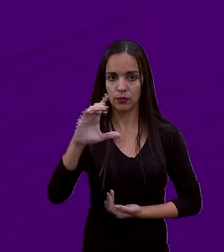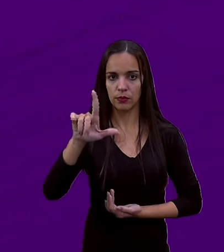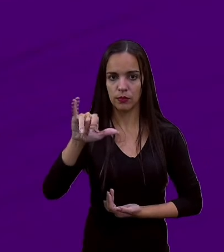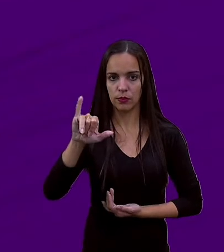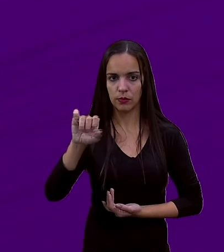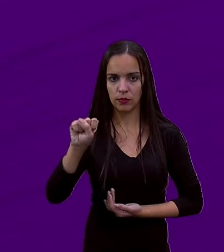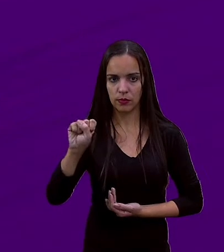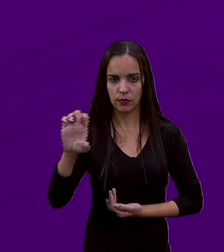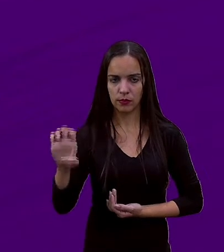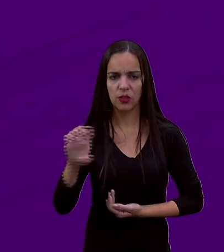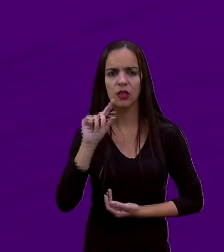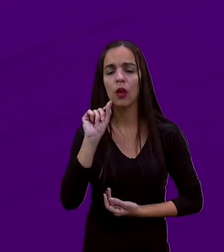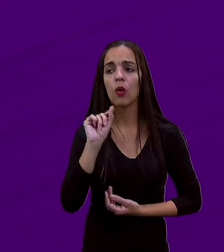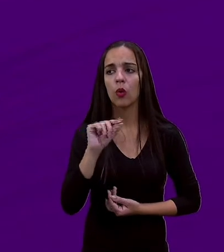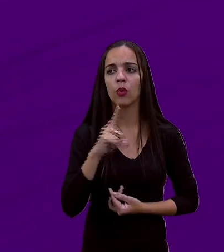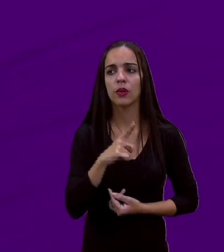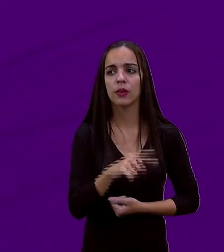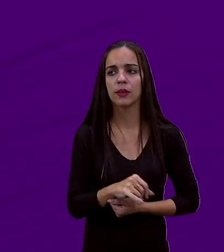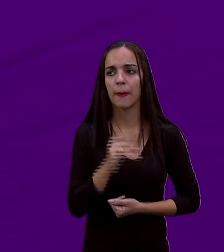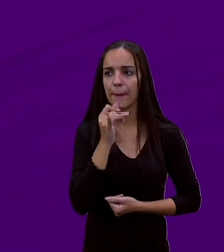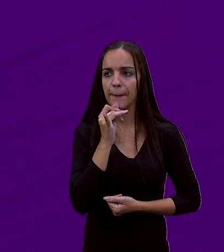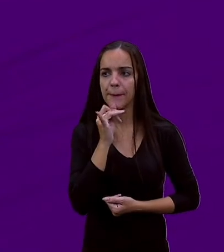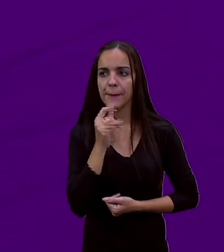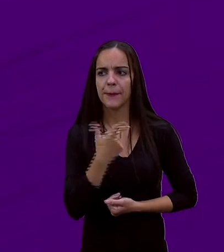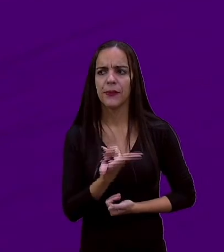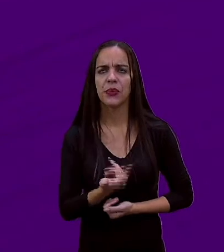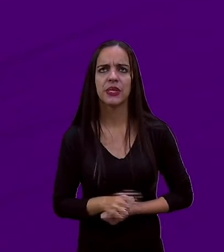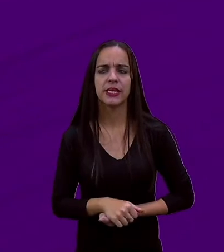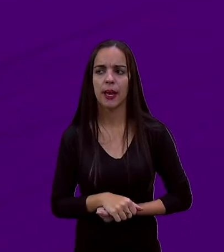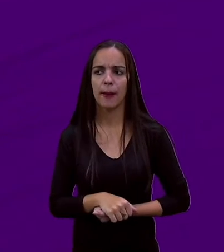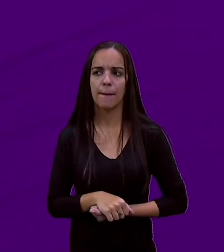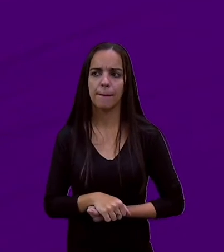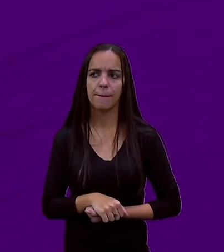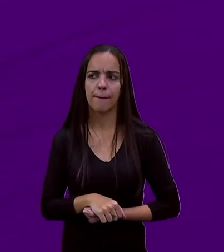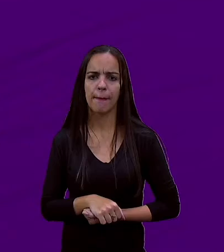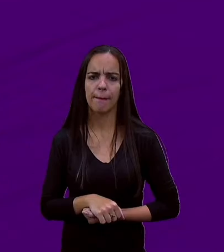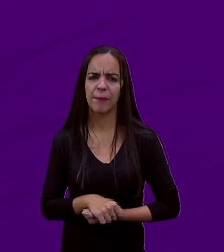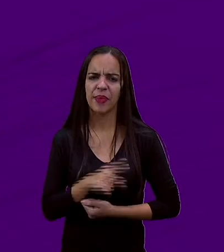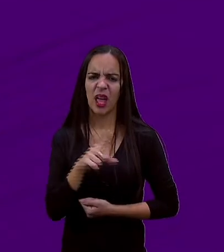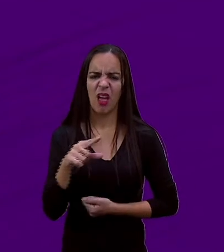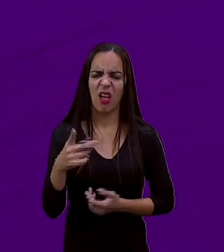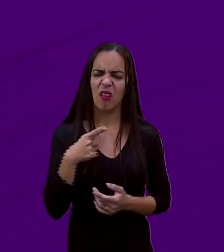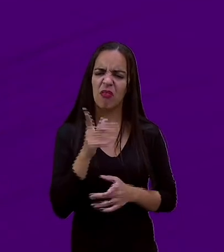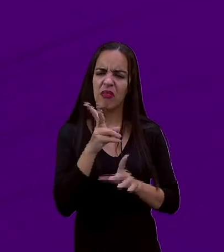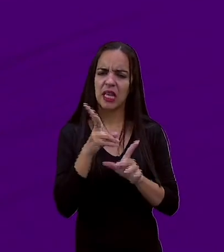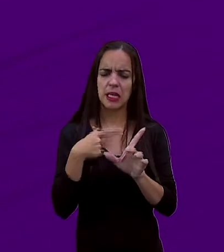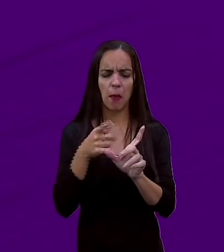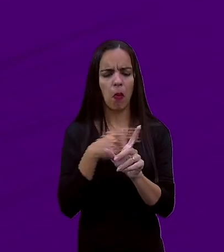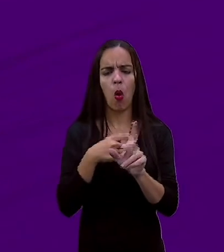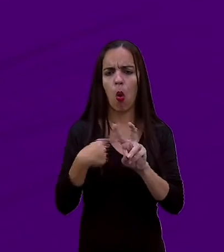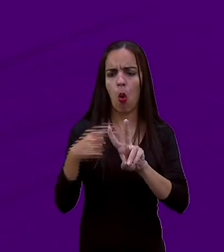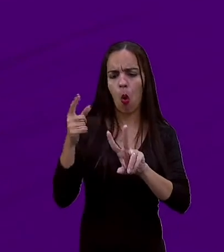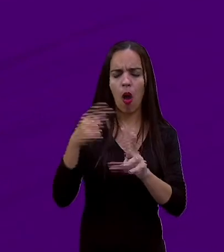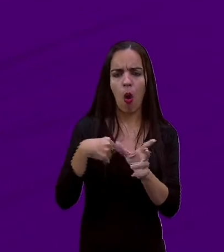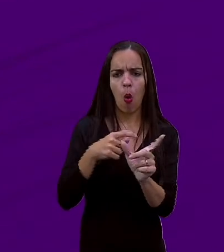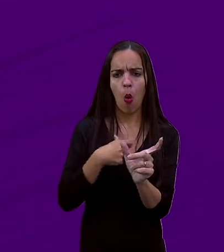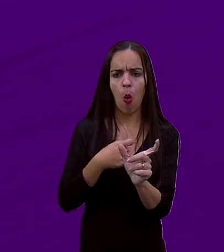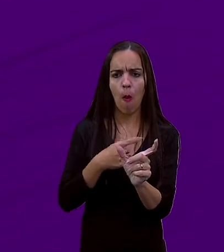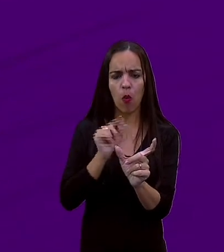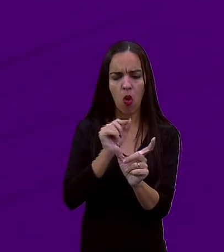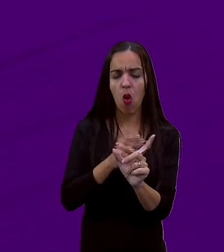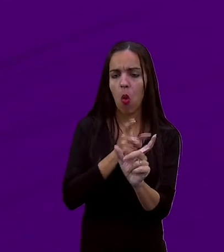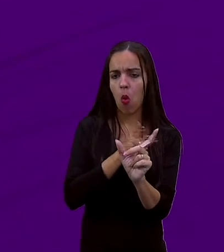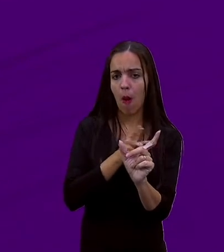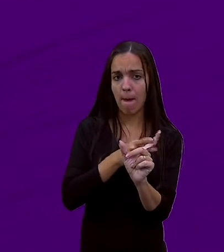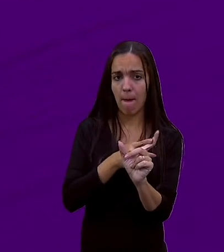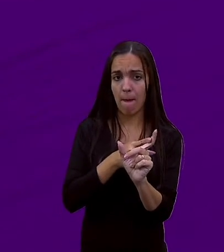a mesóclise é quando eu tenho o pronome oblíquo no meio do verbo. Como assim, Letícia, no meio do verbo? Eu acho que eu nunca vi